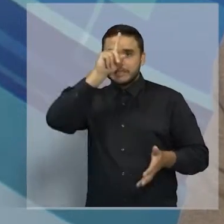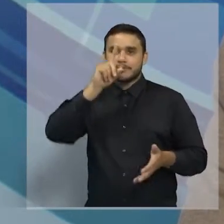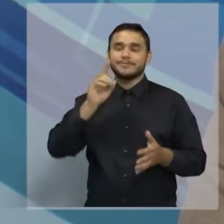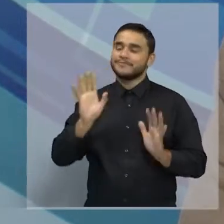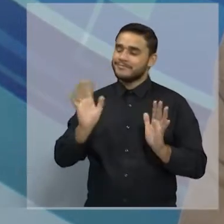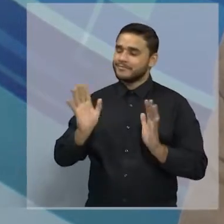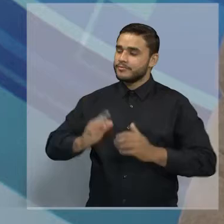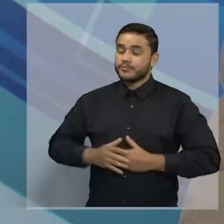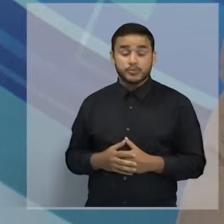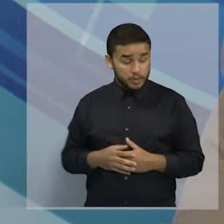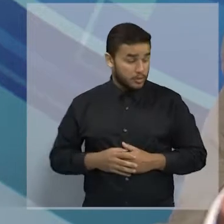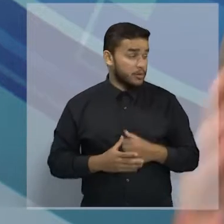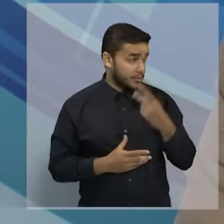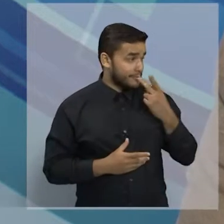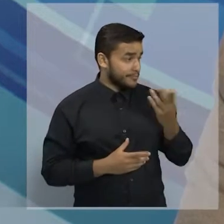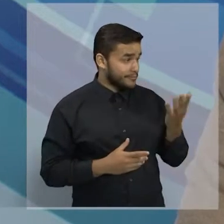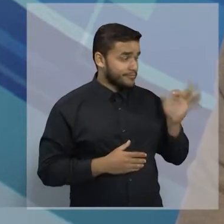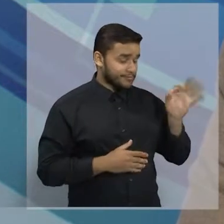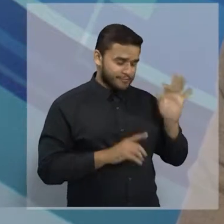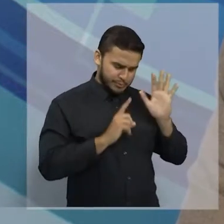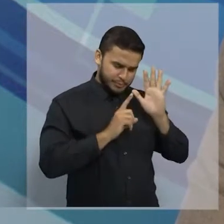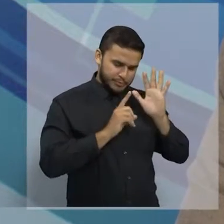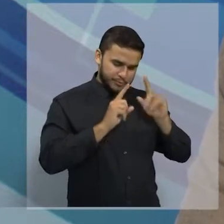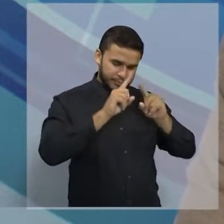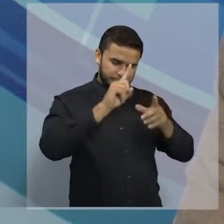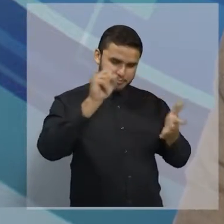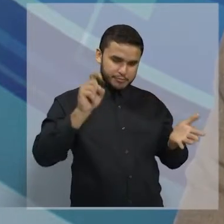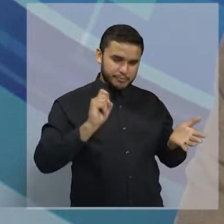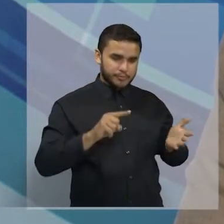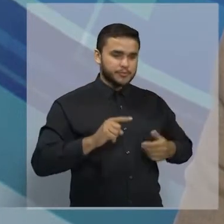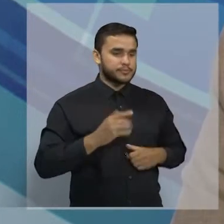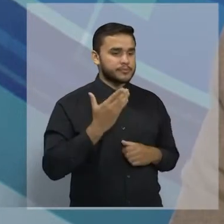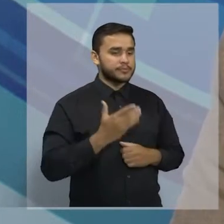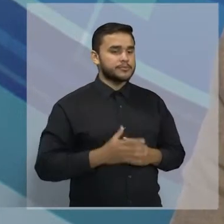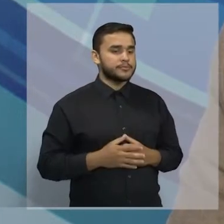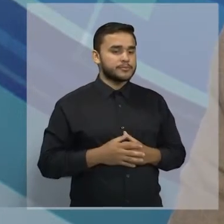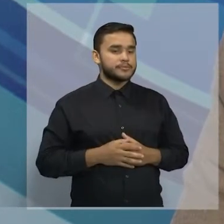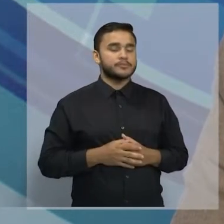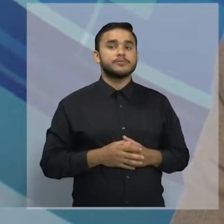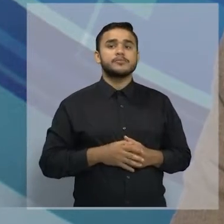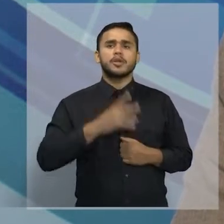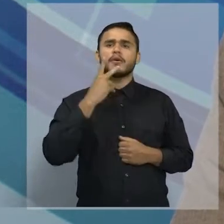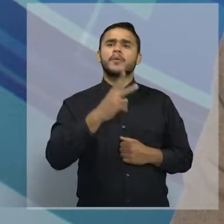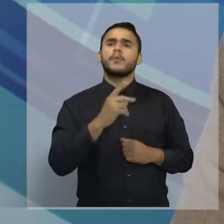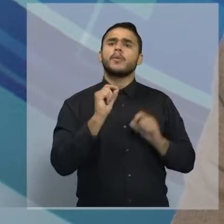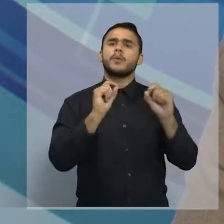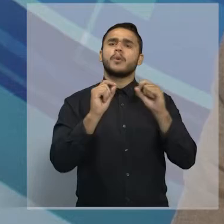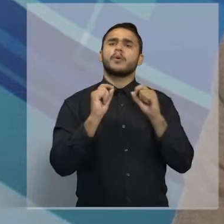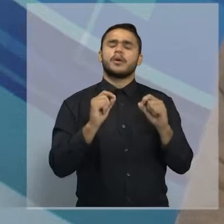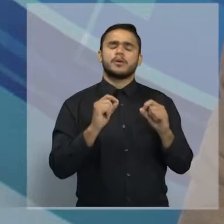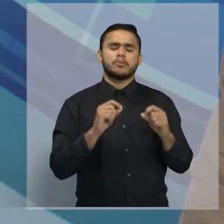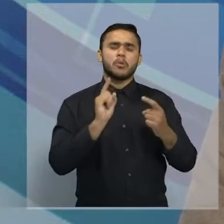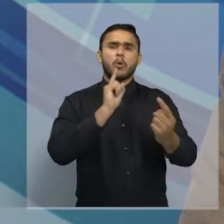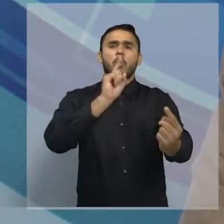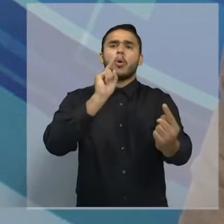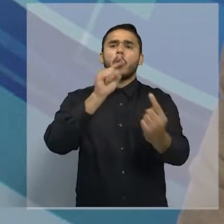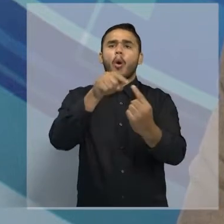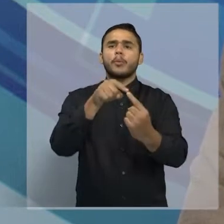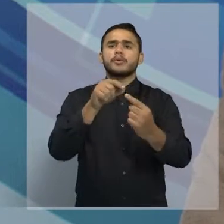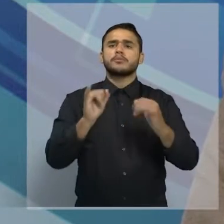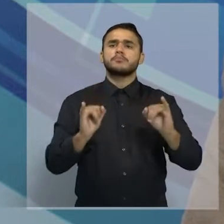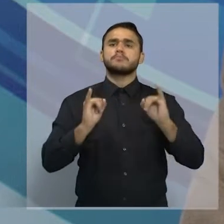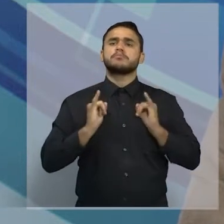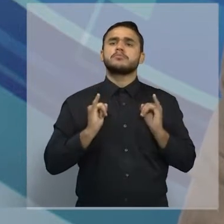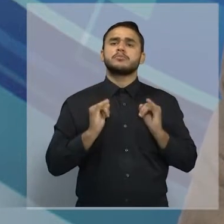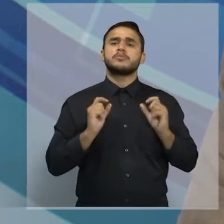princípio, que eu acho que essa que é a discussão, assim, qual é a finalidade da Previdência, né? A Previdência